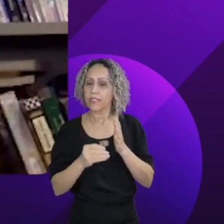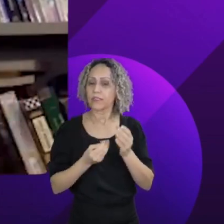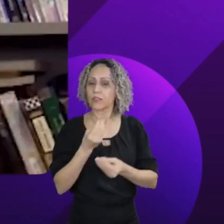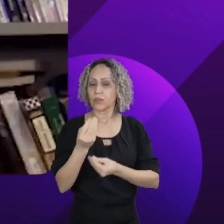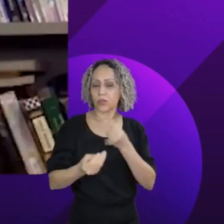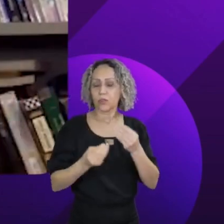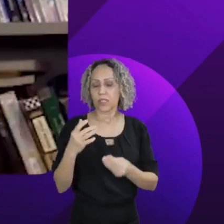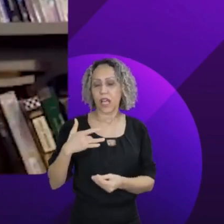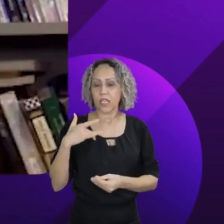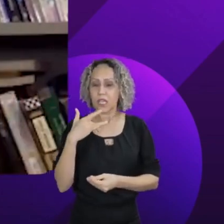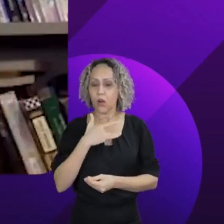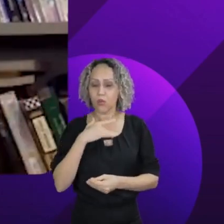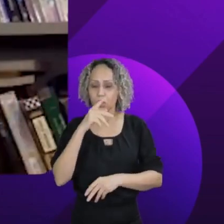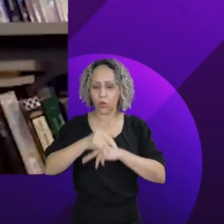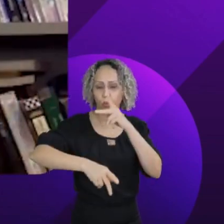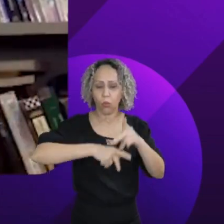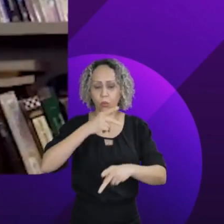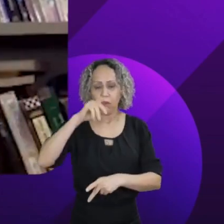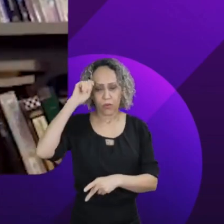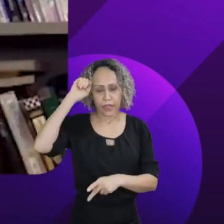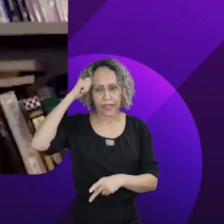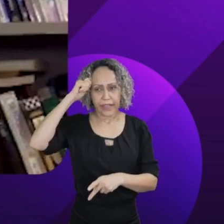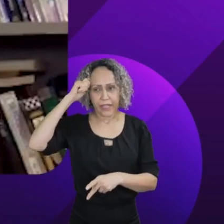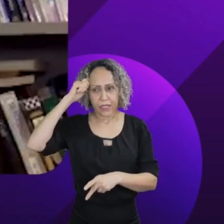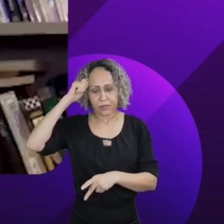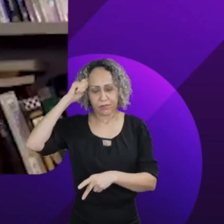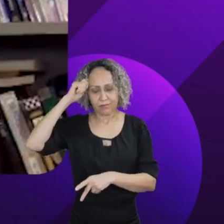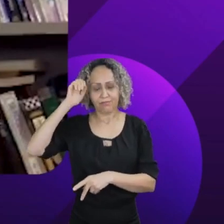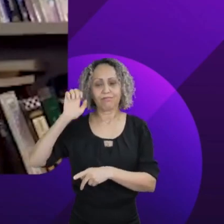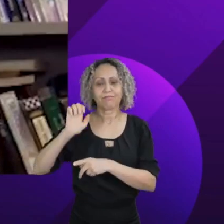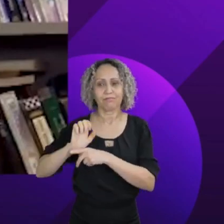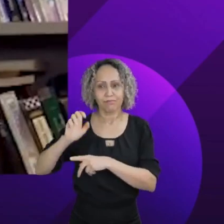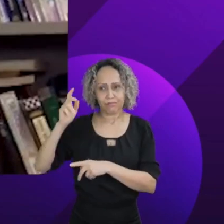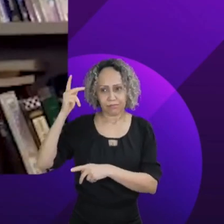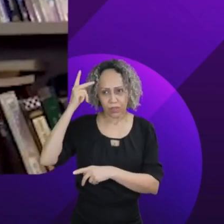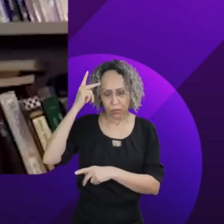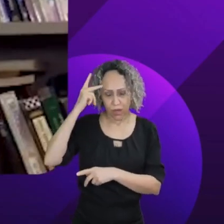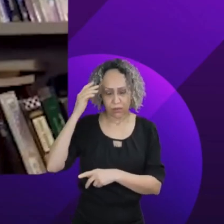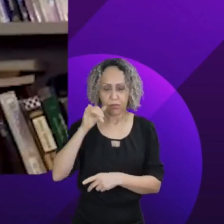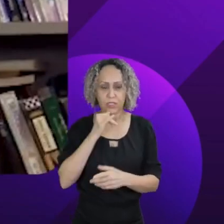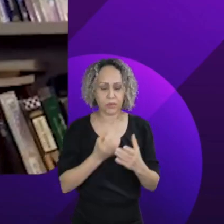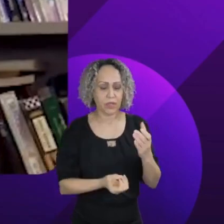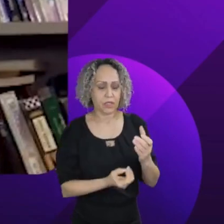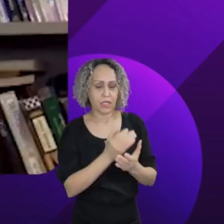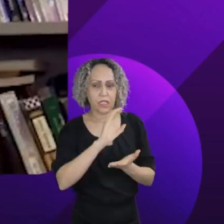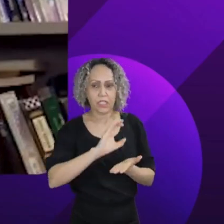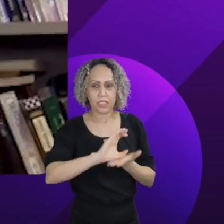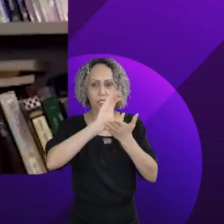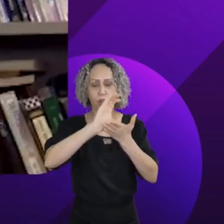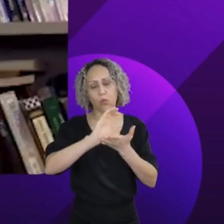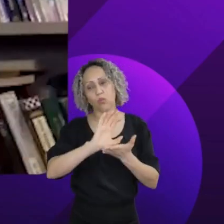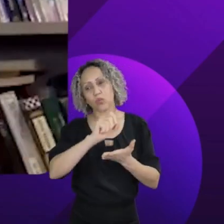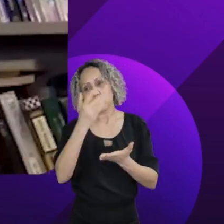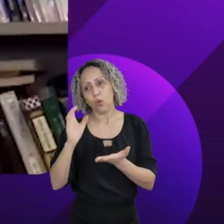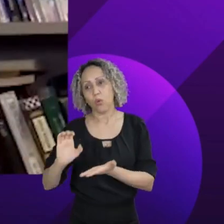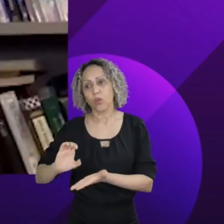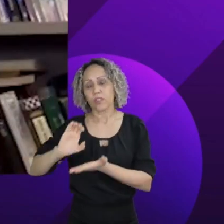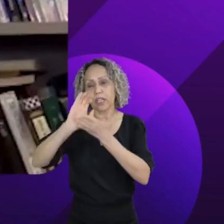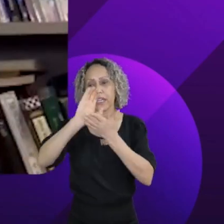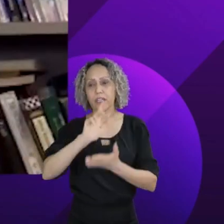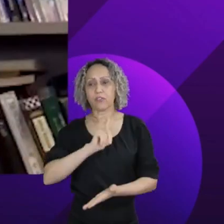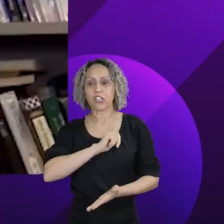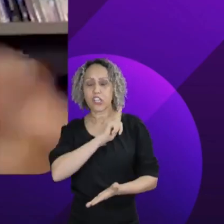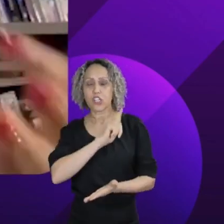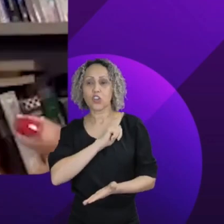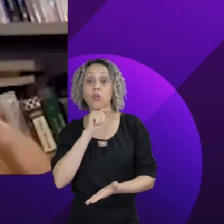com o Conselho de Saúde ou os conselhos gestores é uma estratégia importante,